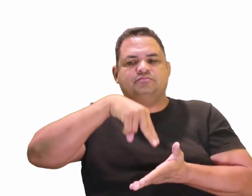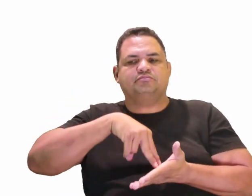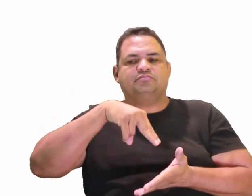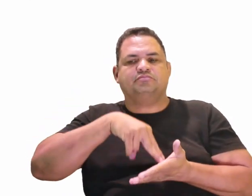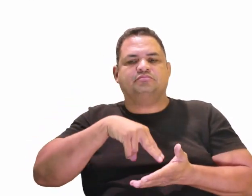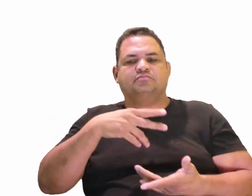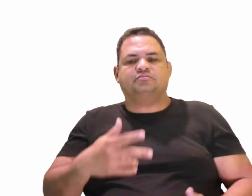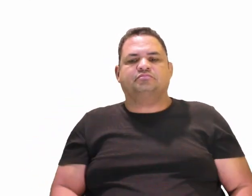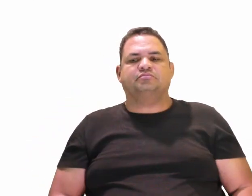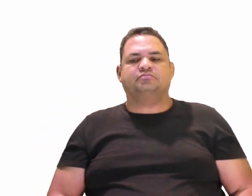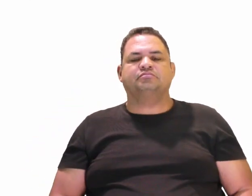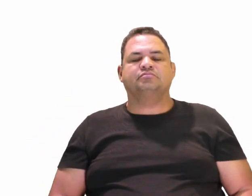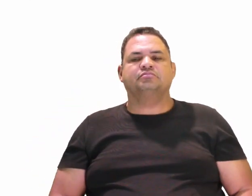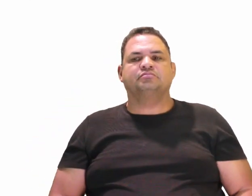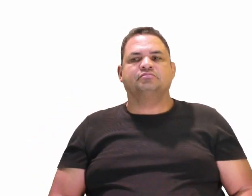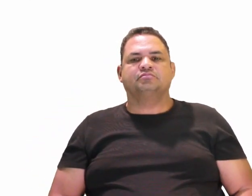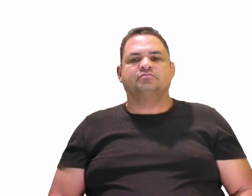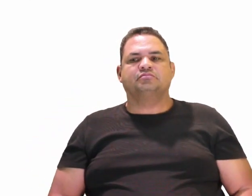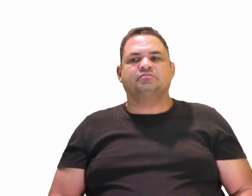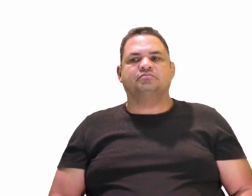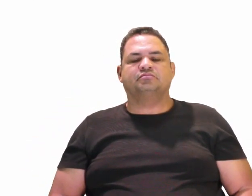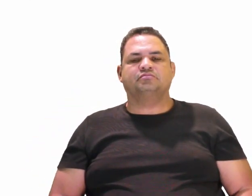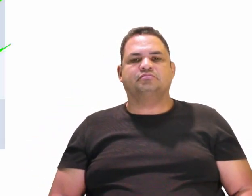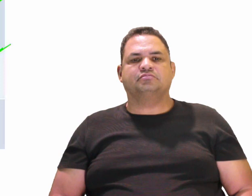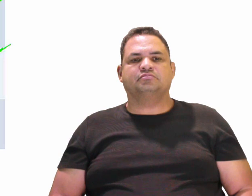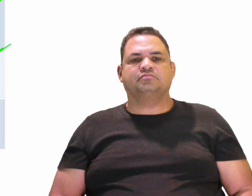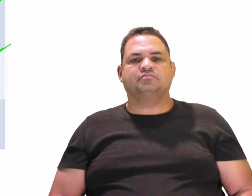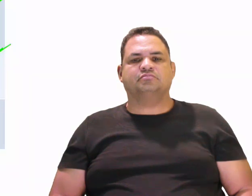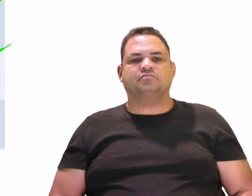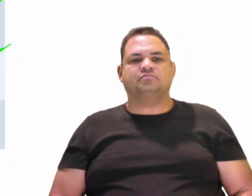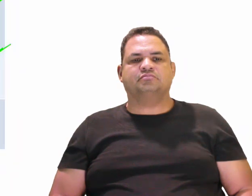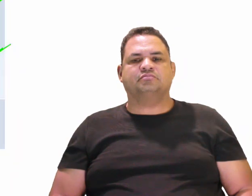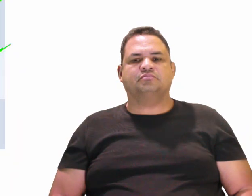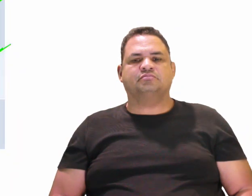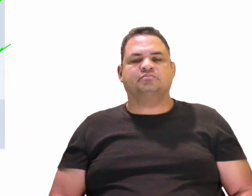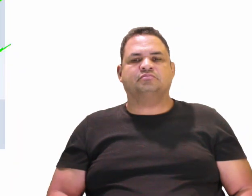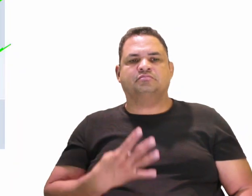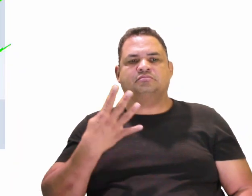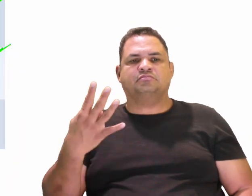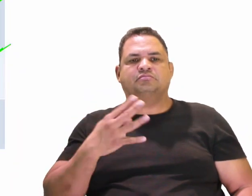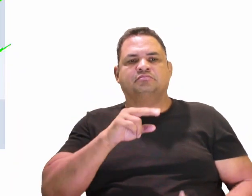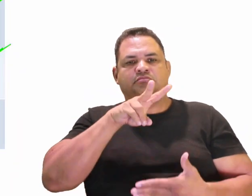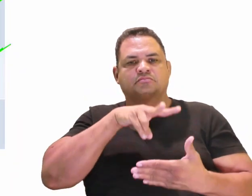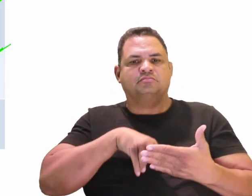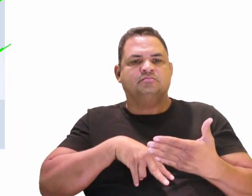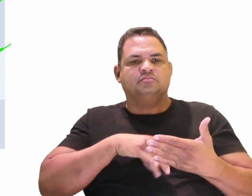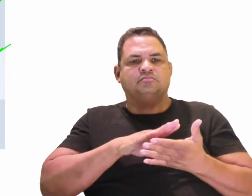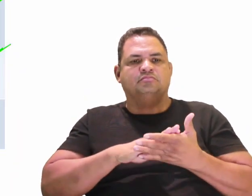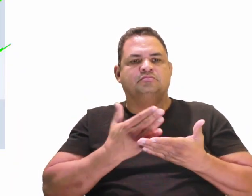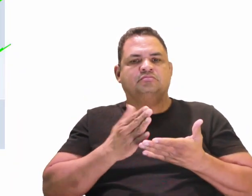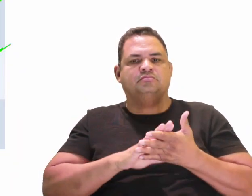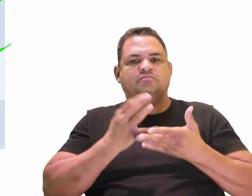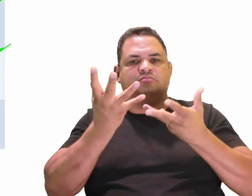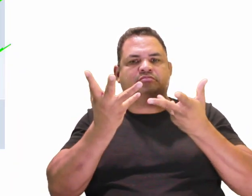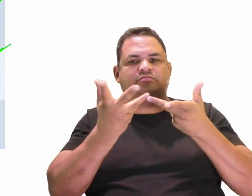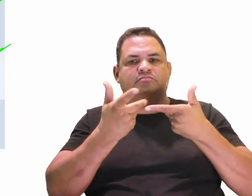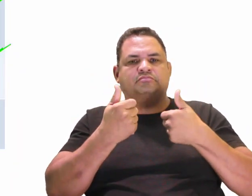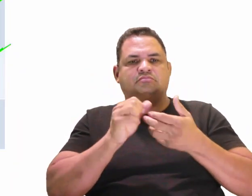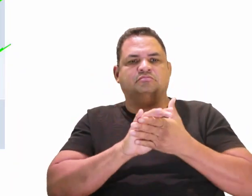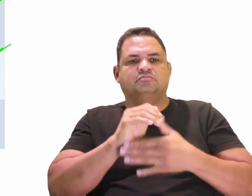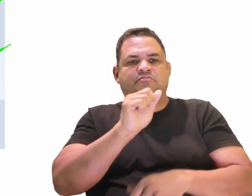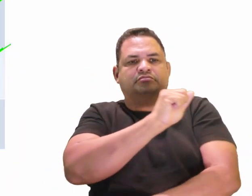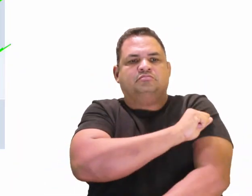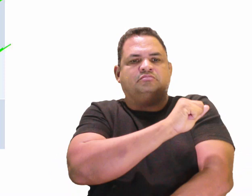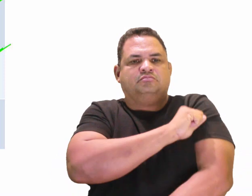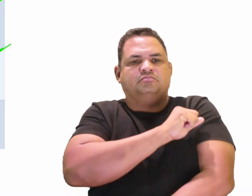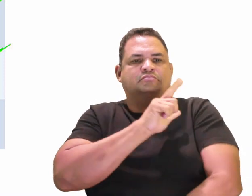questão de fazer o pedal. Muito bem? Na 4, leia as informações abaixo sobre as habilidades do aluno Lucas e